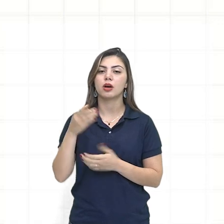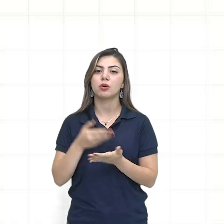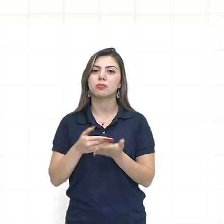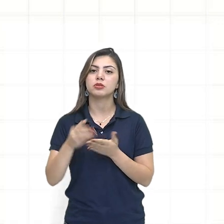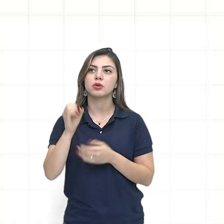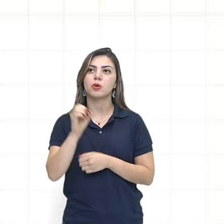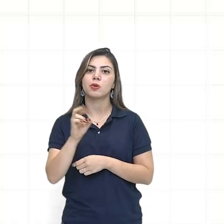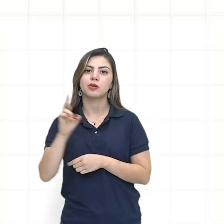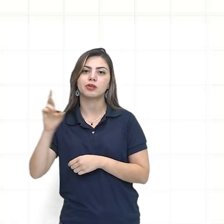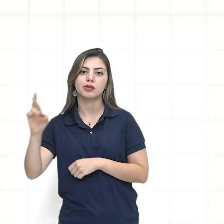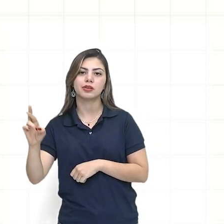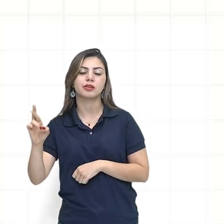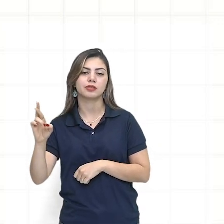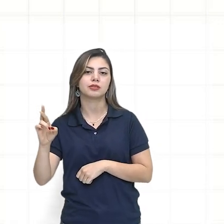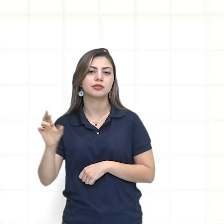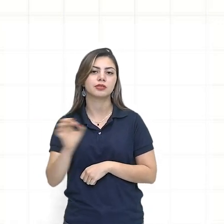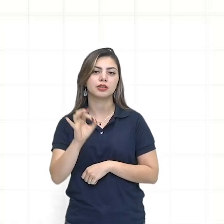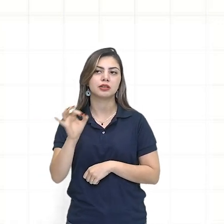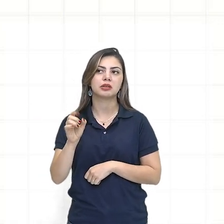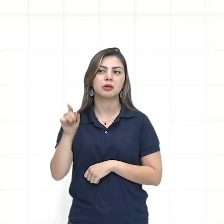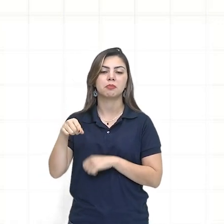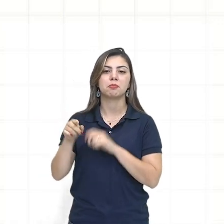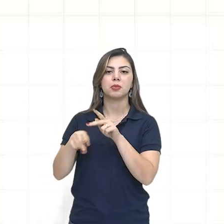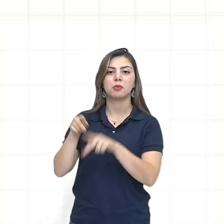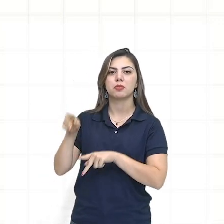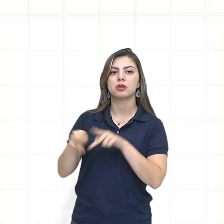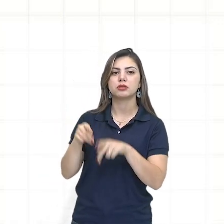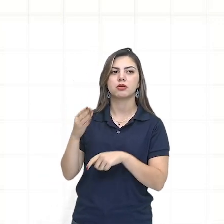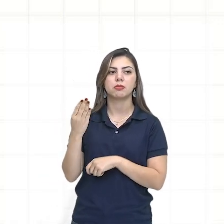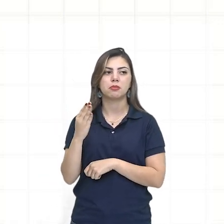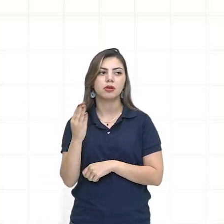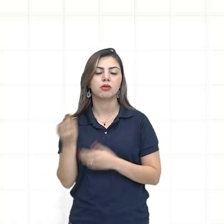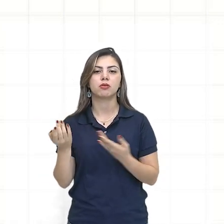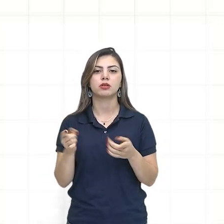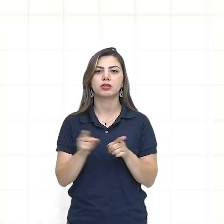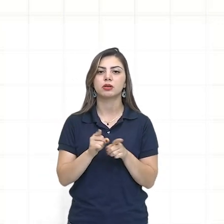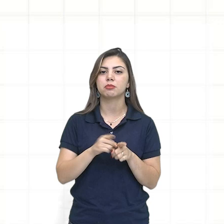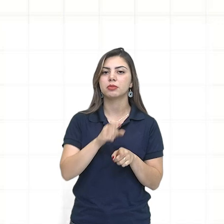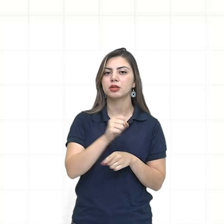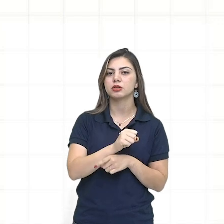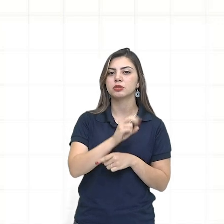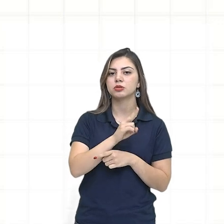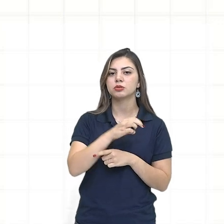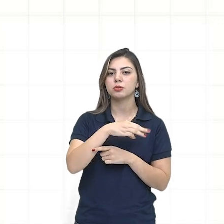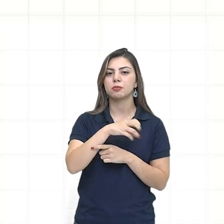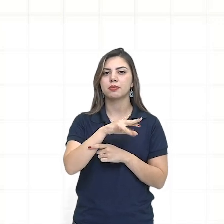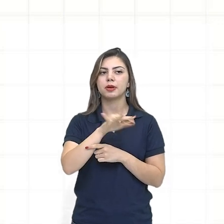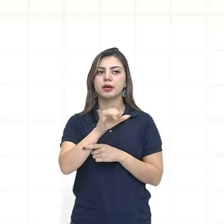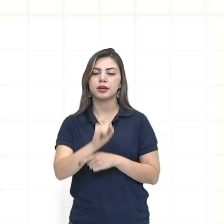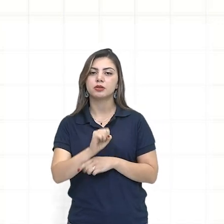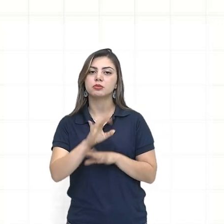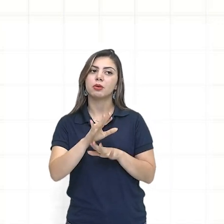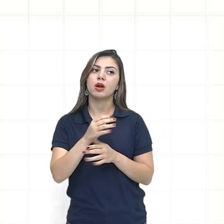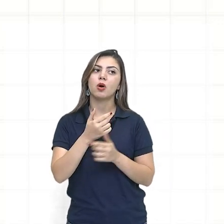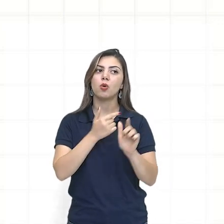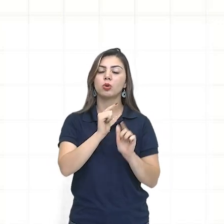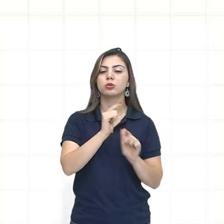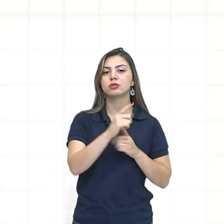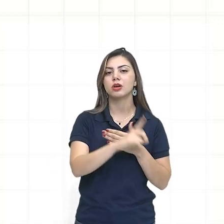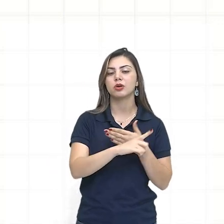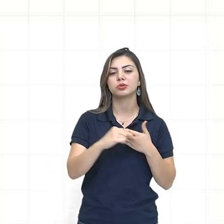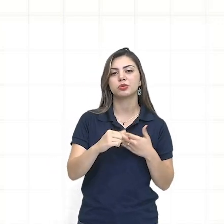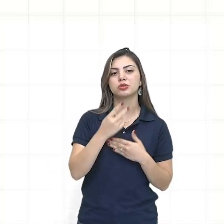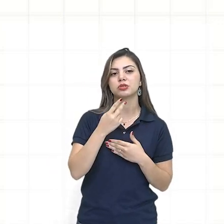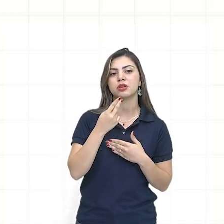lá Irã e o Iraque, né, que foram os povos sumérios, os babilônicos. E outros dizem que